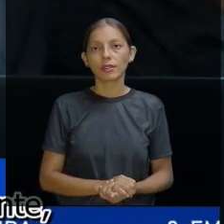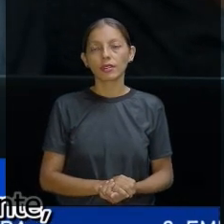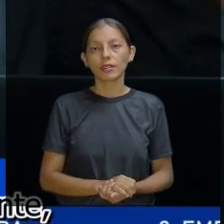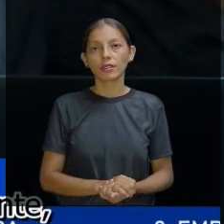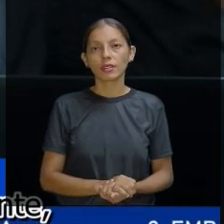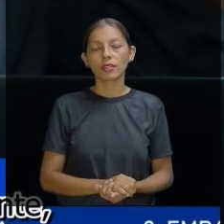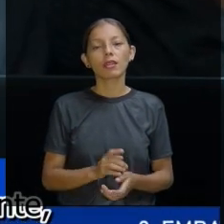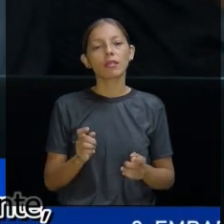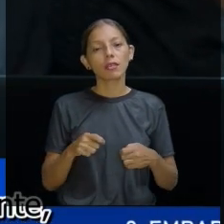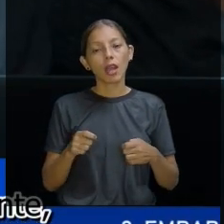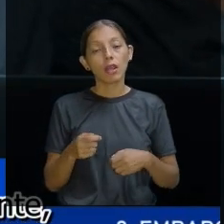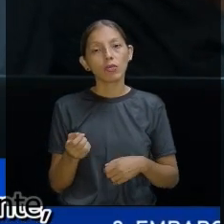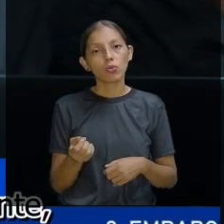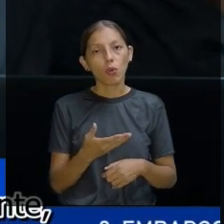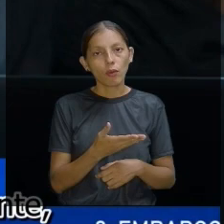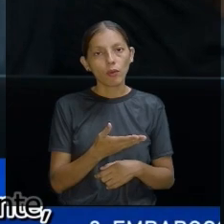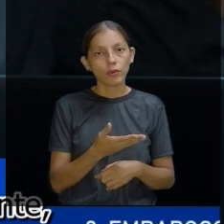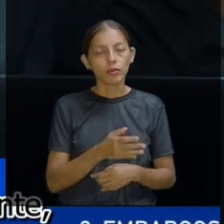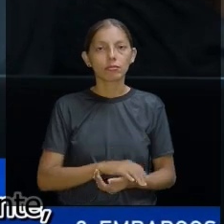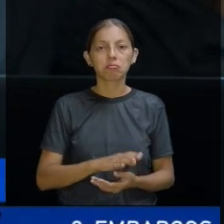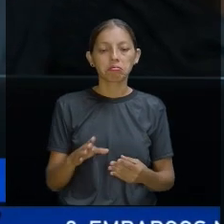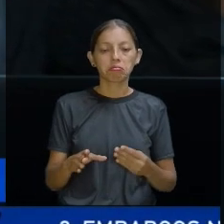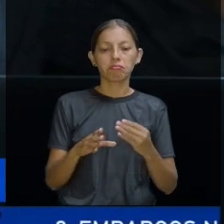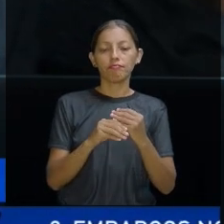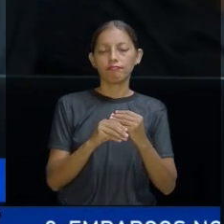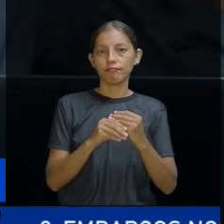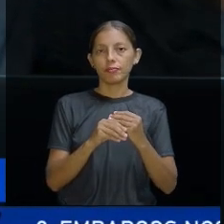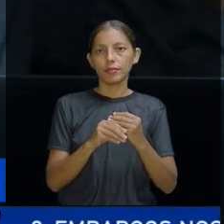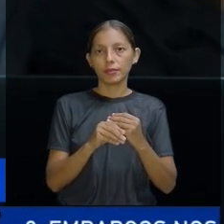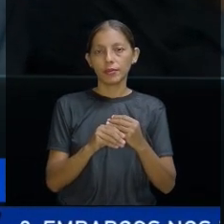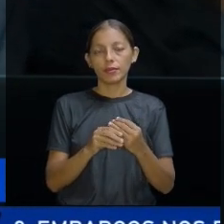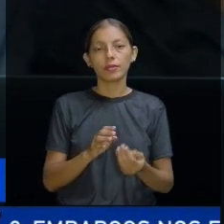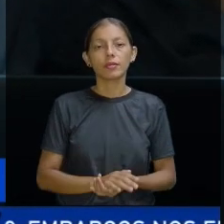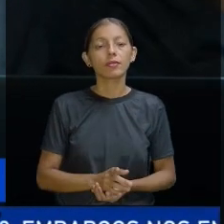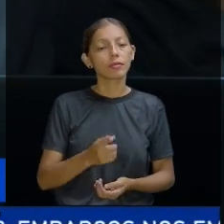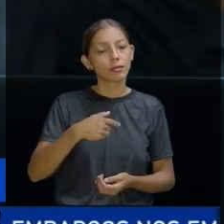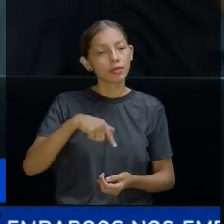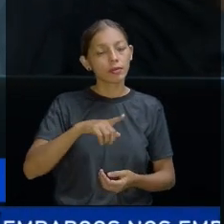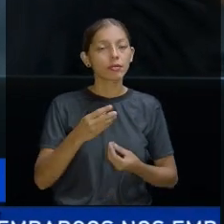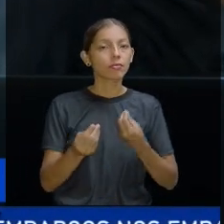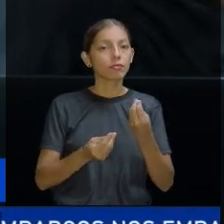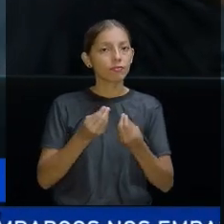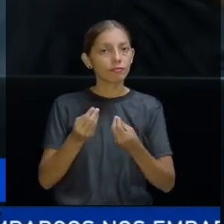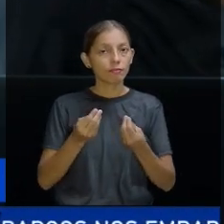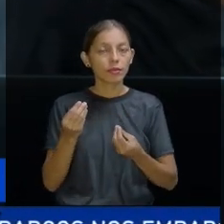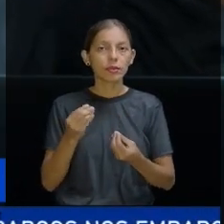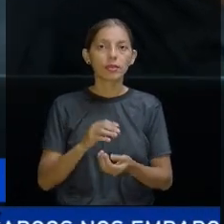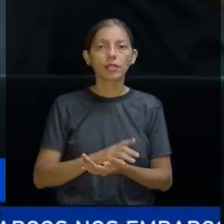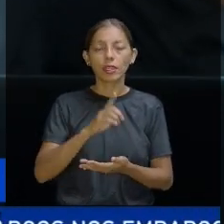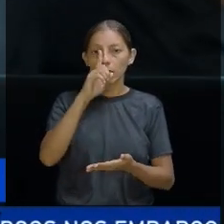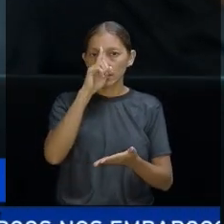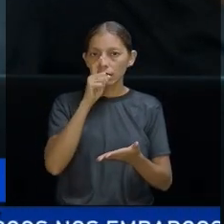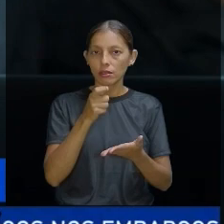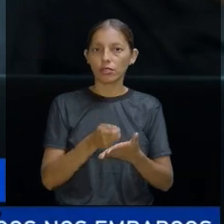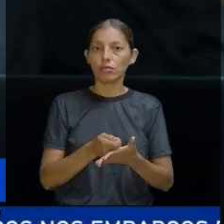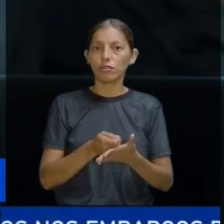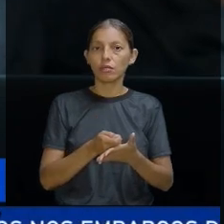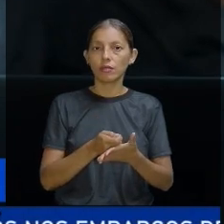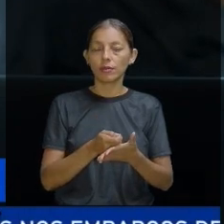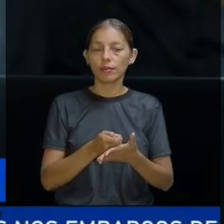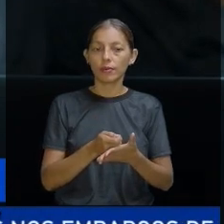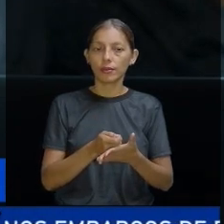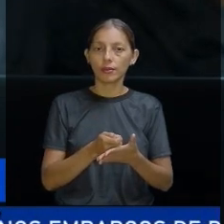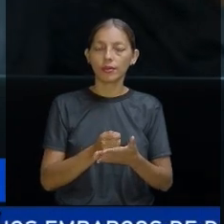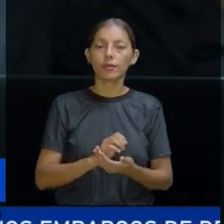um argumento trazido pelo embargante, o mais prudente, em nome da primazia do mérito, seria nós enfrentarmos